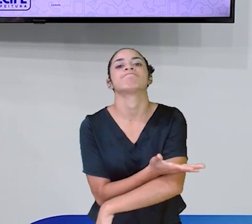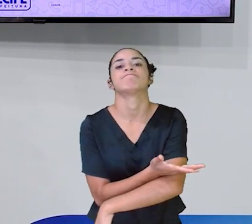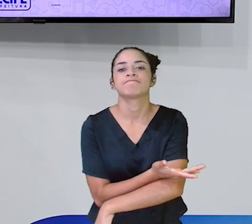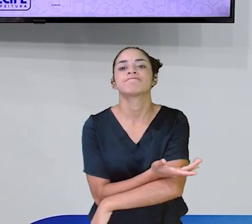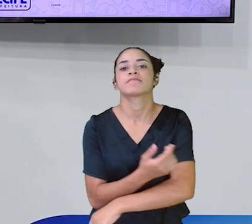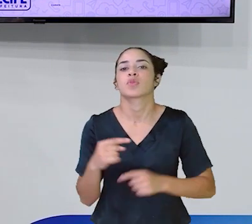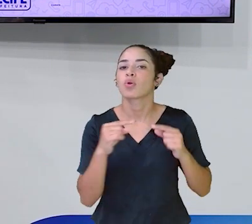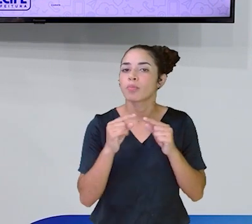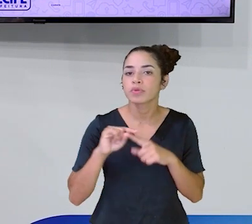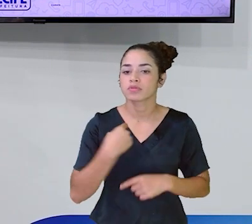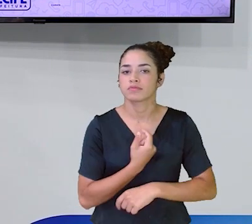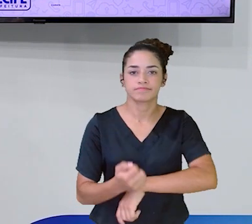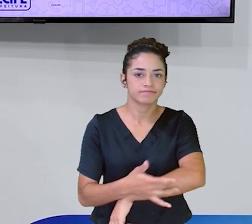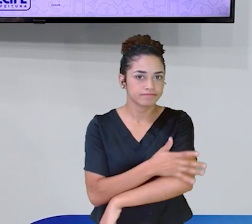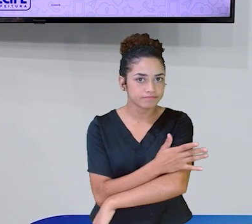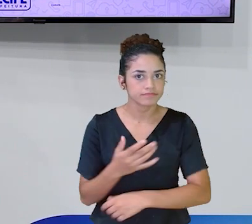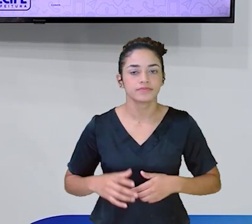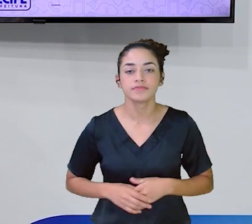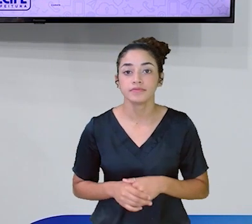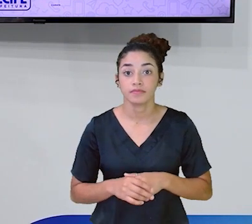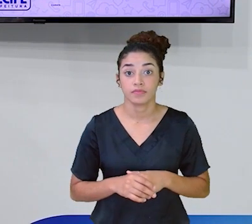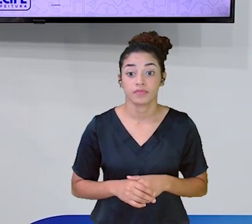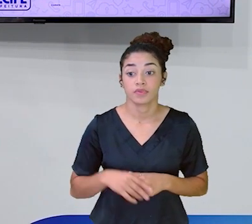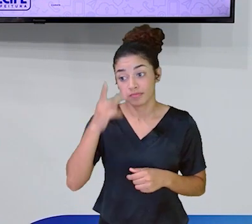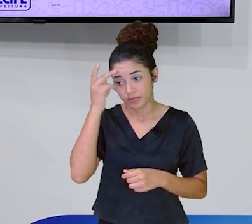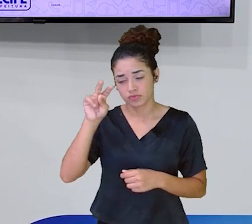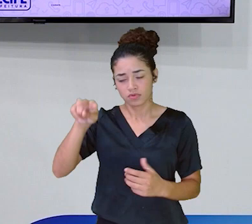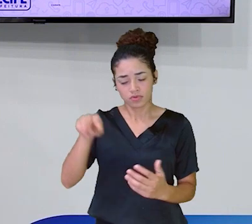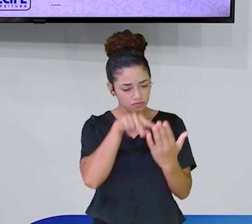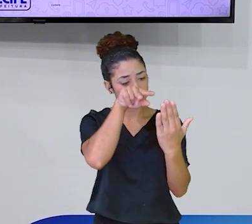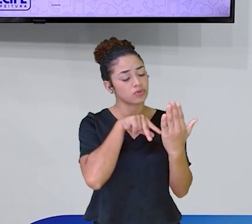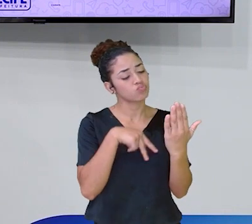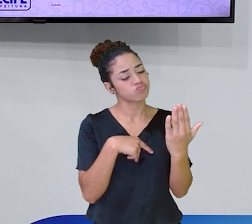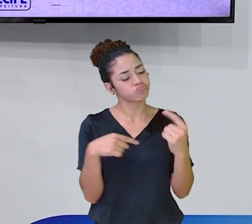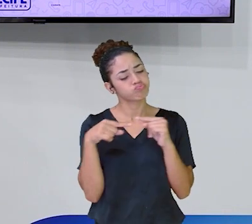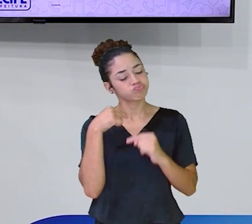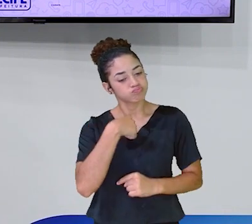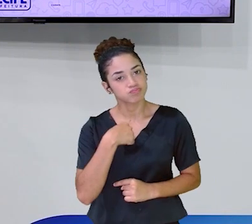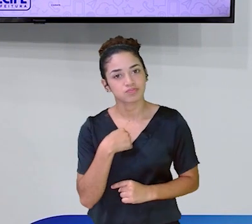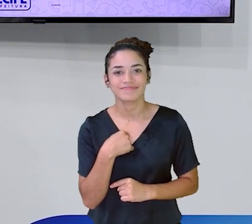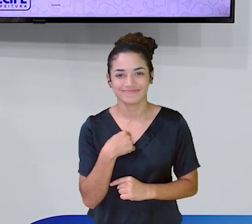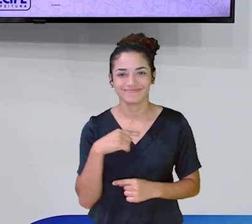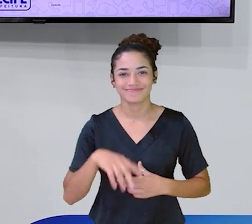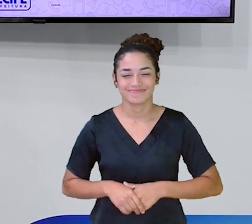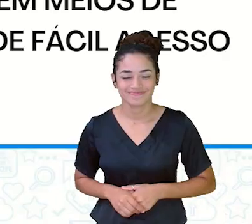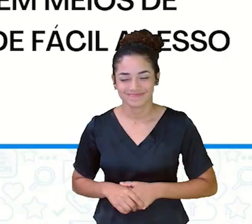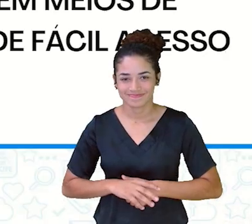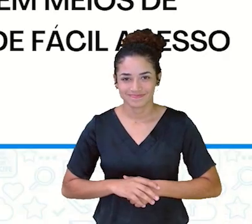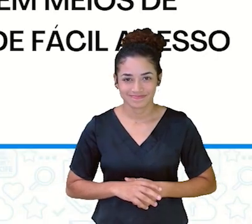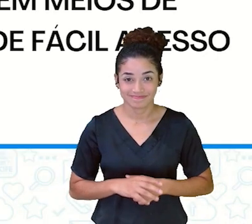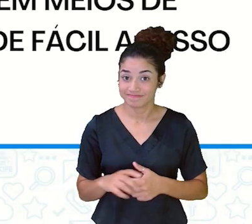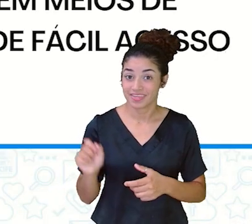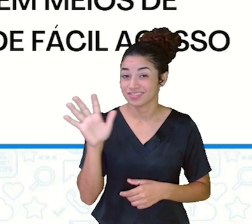a emoção do leitor, que o leitor ali se identifique com o que ele está lendo.